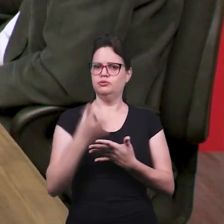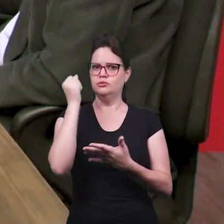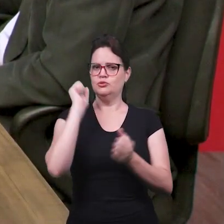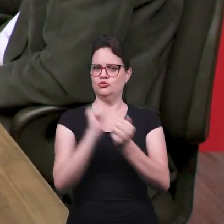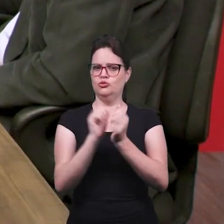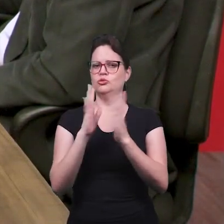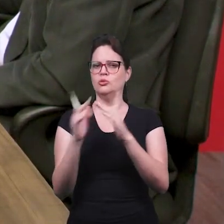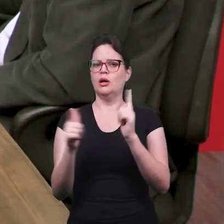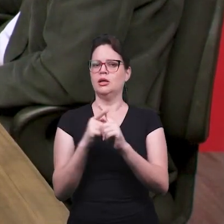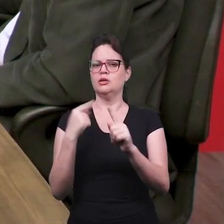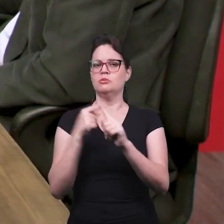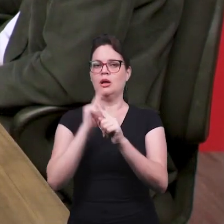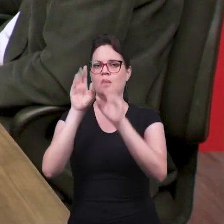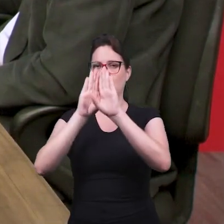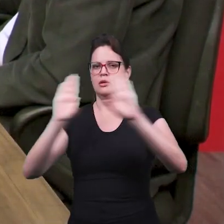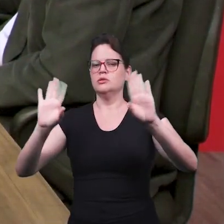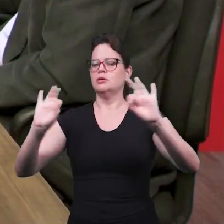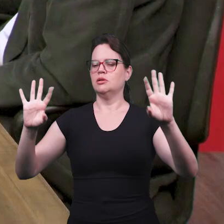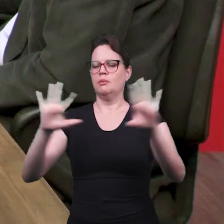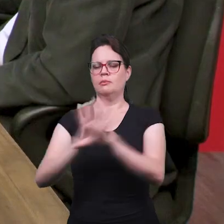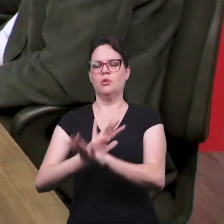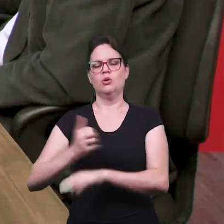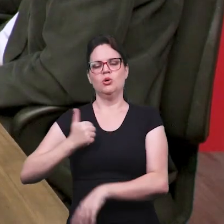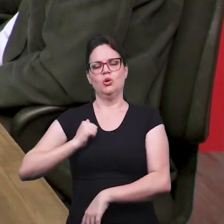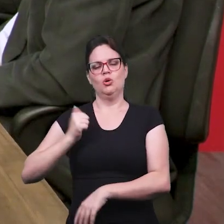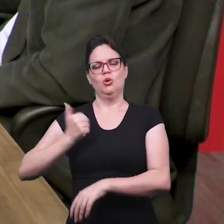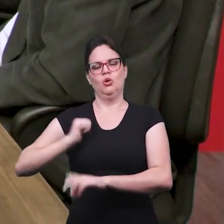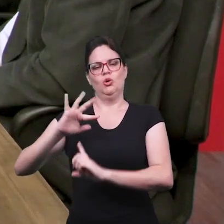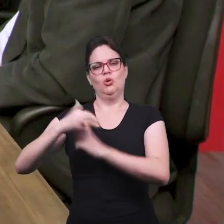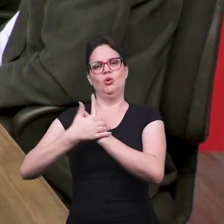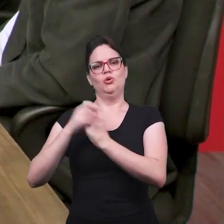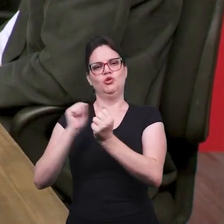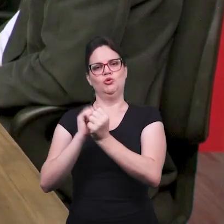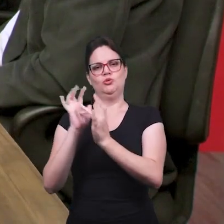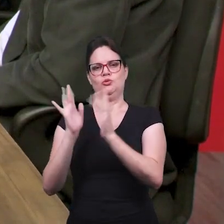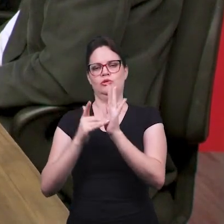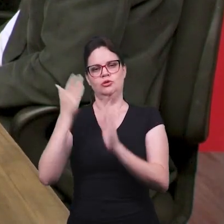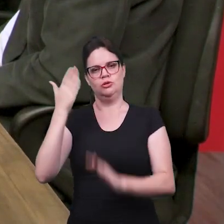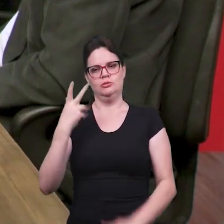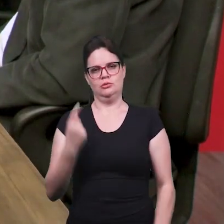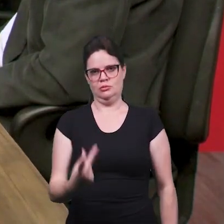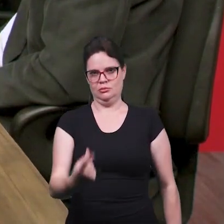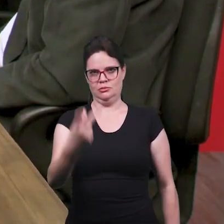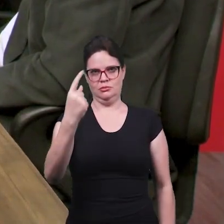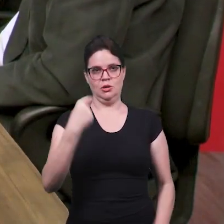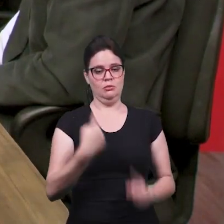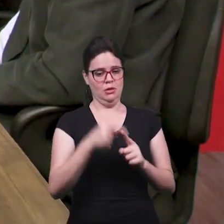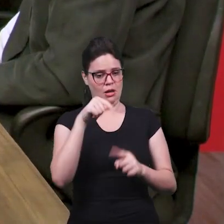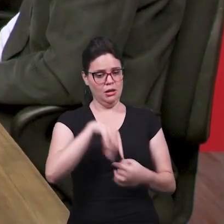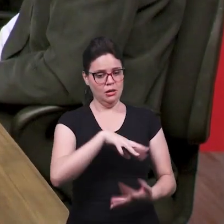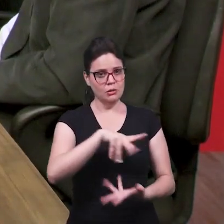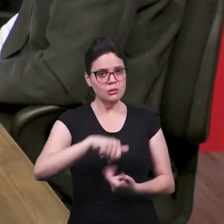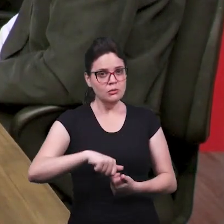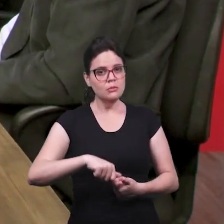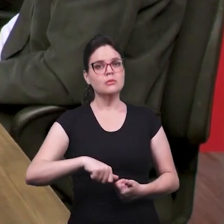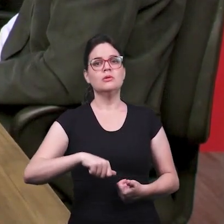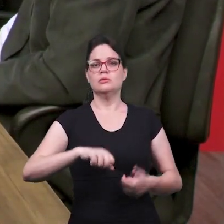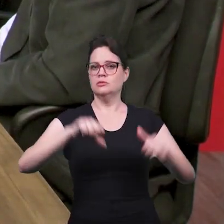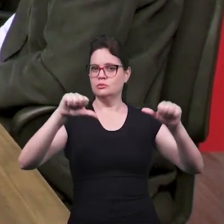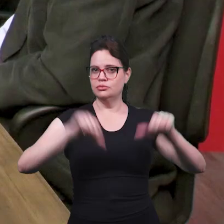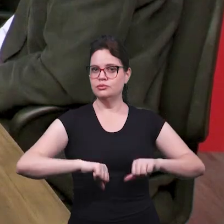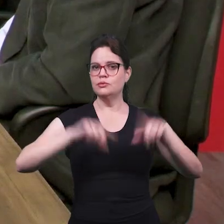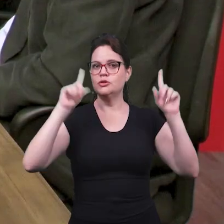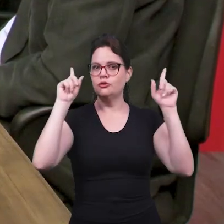preservada desse momento tão difícil que o mundo vai enfrentar. Glória a Jesus, que seremos arrebatados,